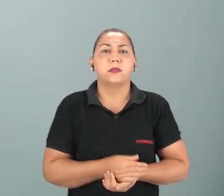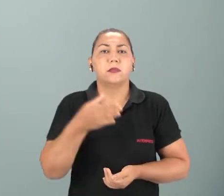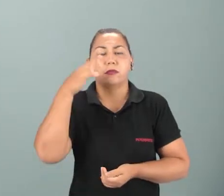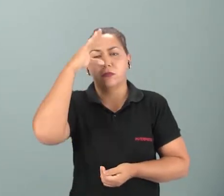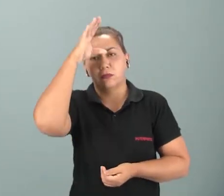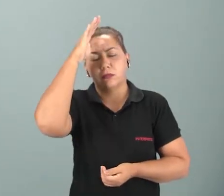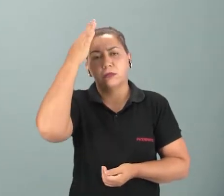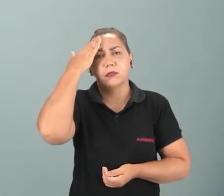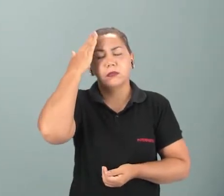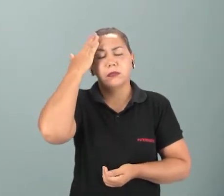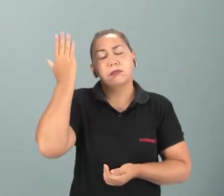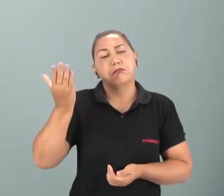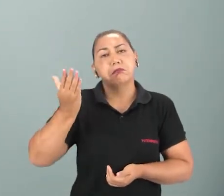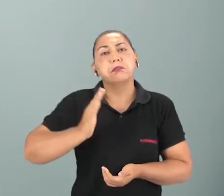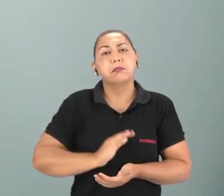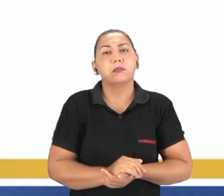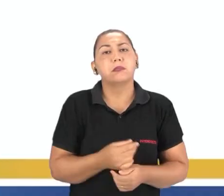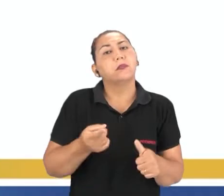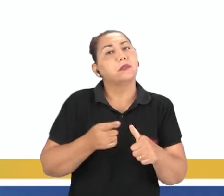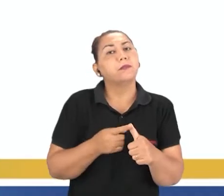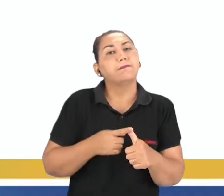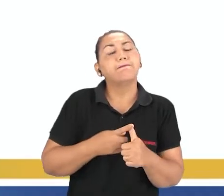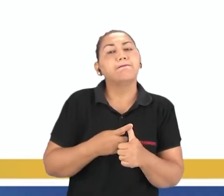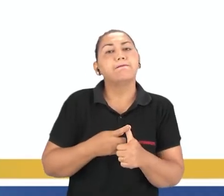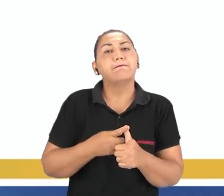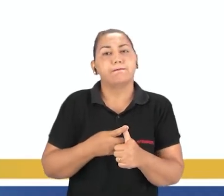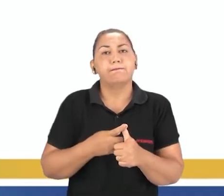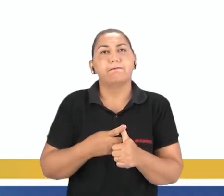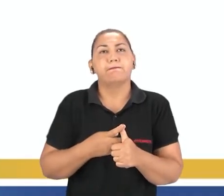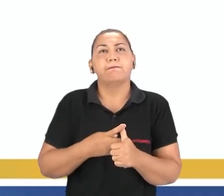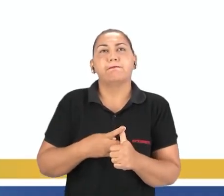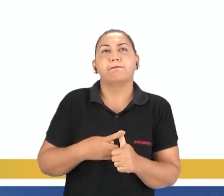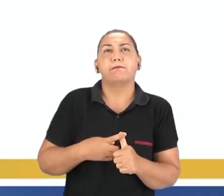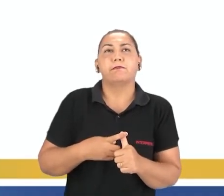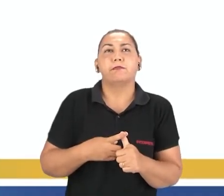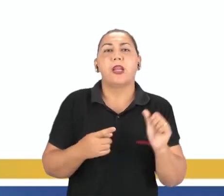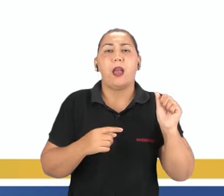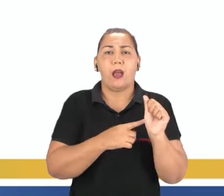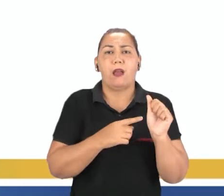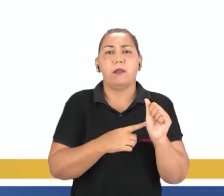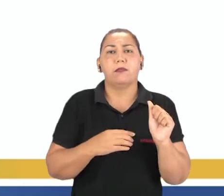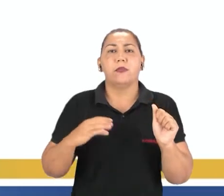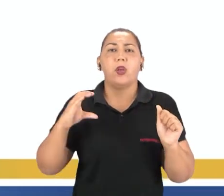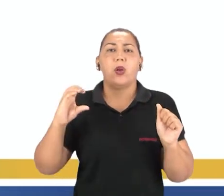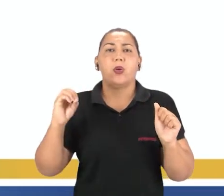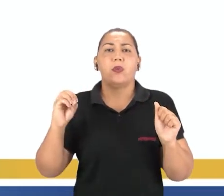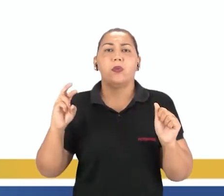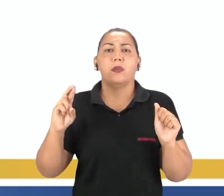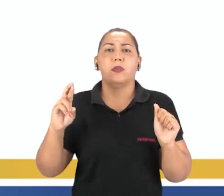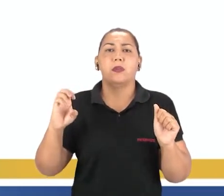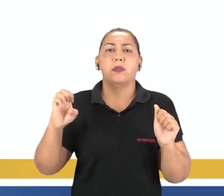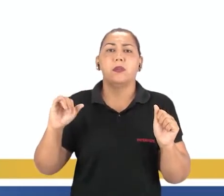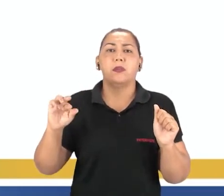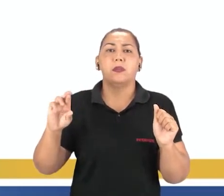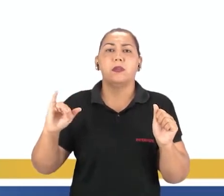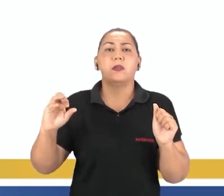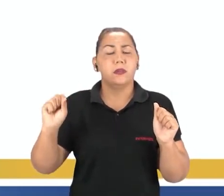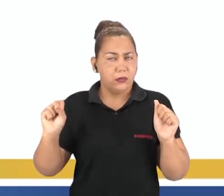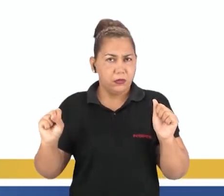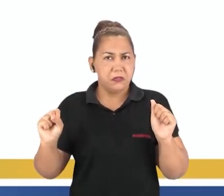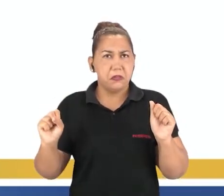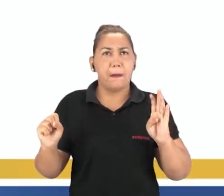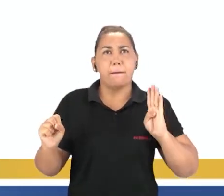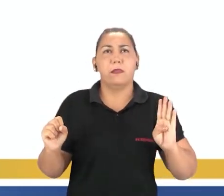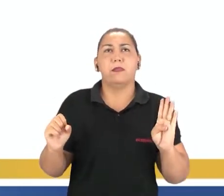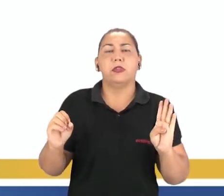compreendem dessa questão, né? Vamos lá, a primeira opção. É conhecido como tempo das correrias, tempo do direito, tempo do